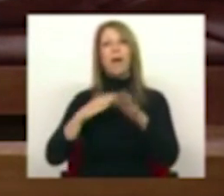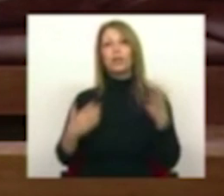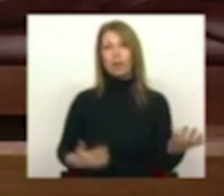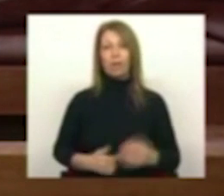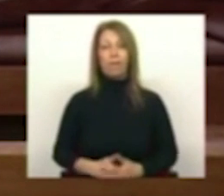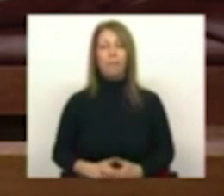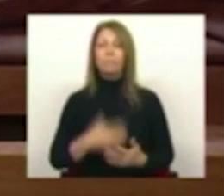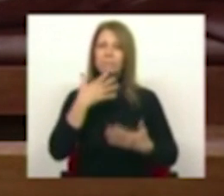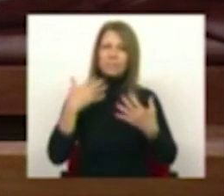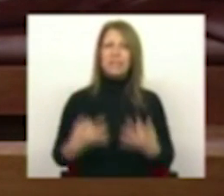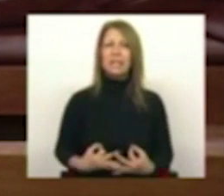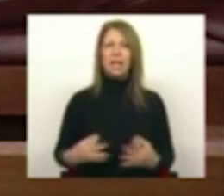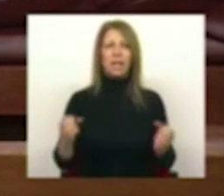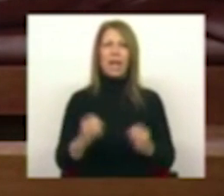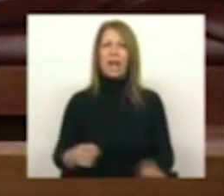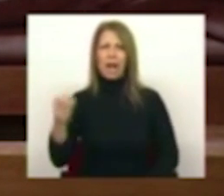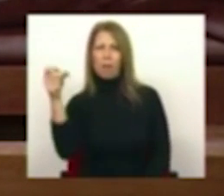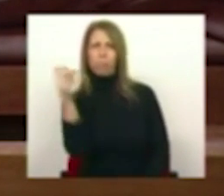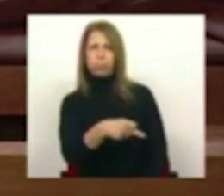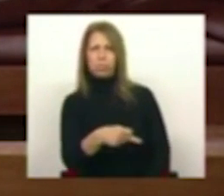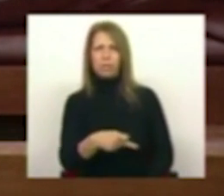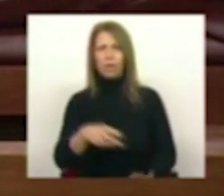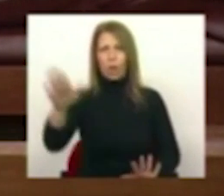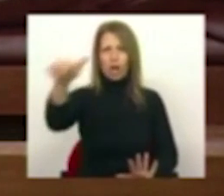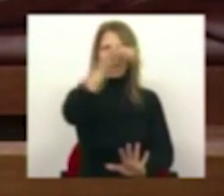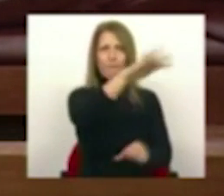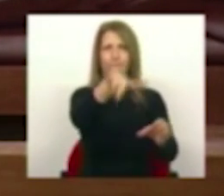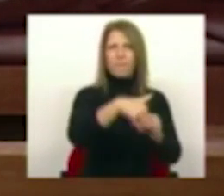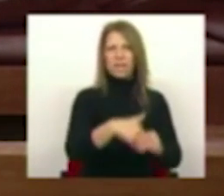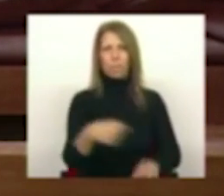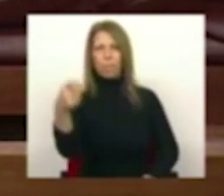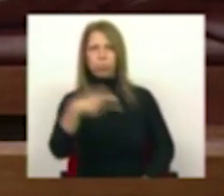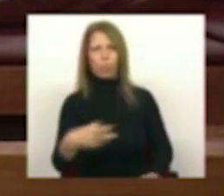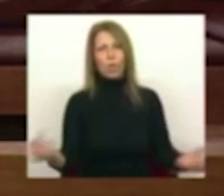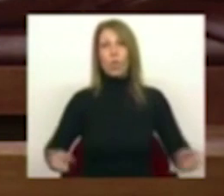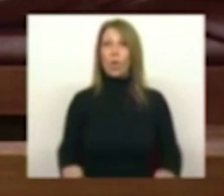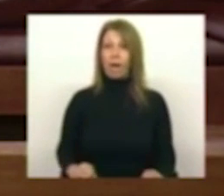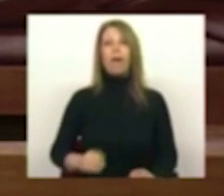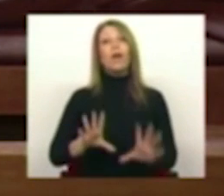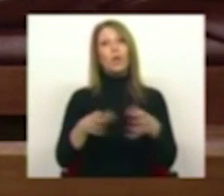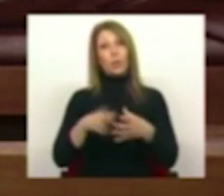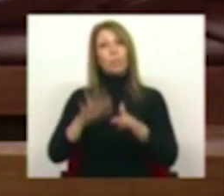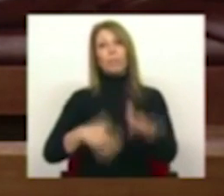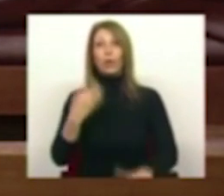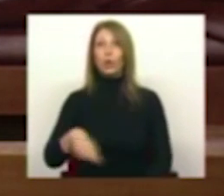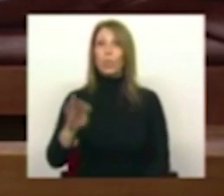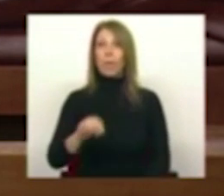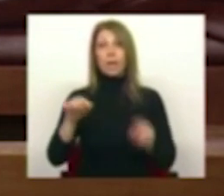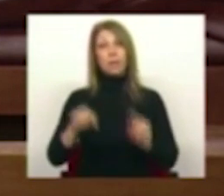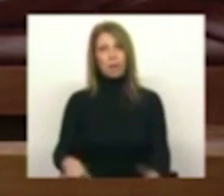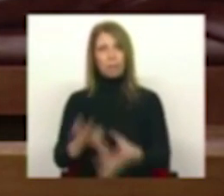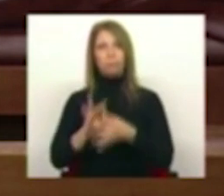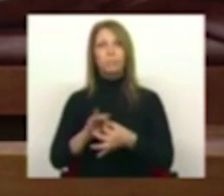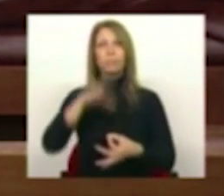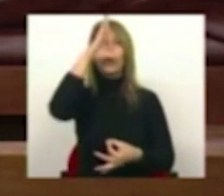Estou certa de que ninguém faltará à chamada e o Grupo Parlamentar do Partido Socialista cá estará para, com lealdade ao